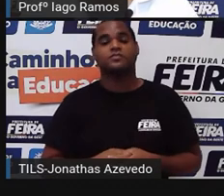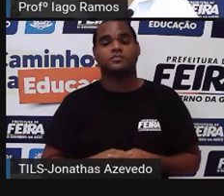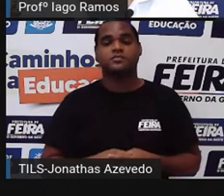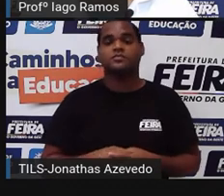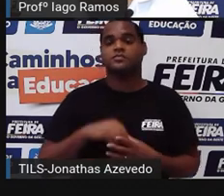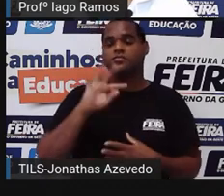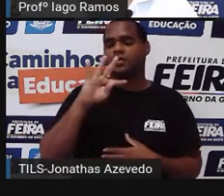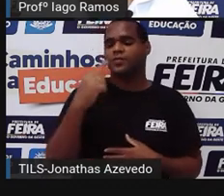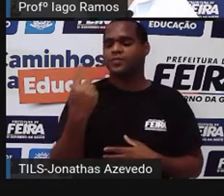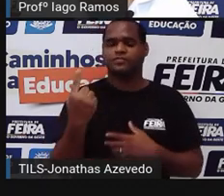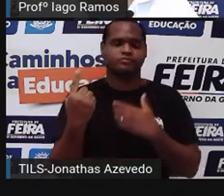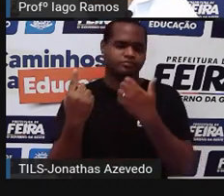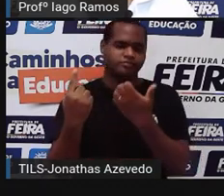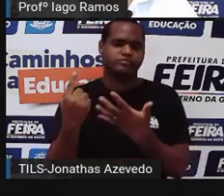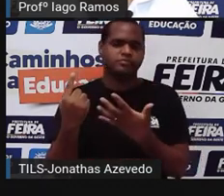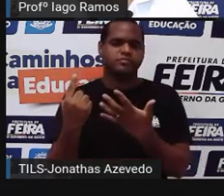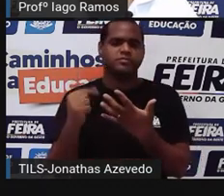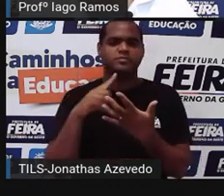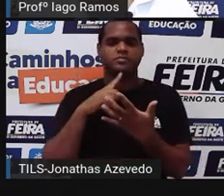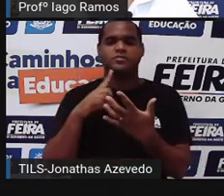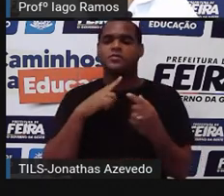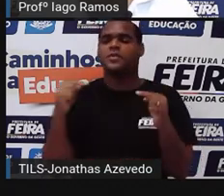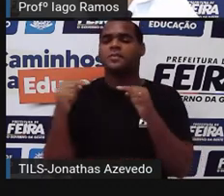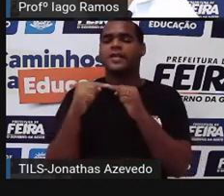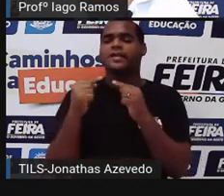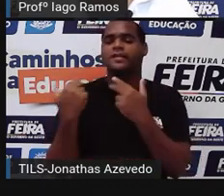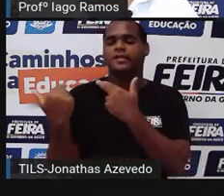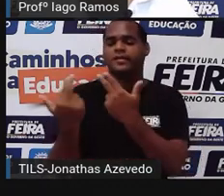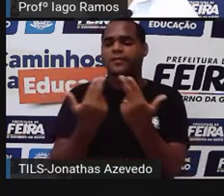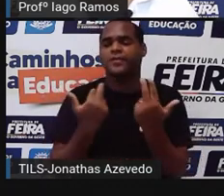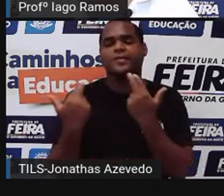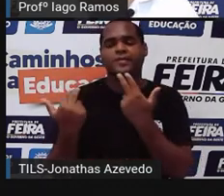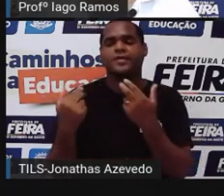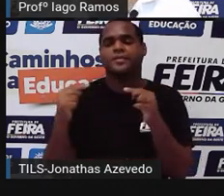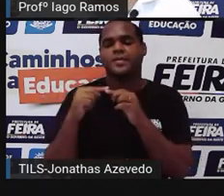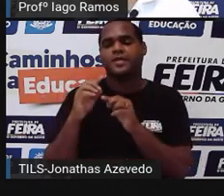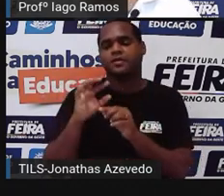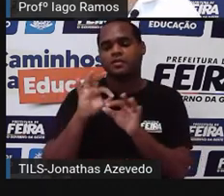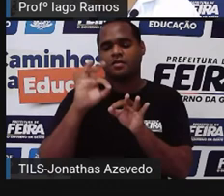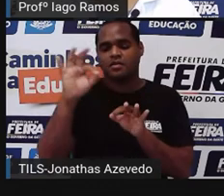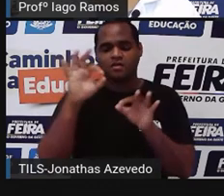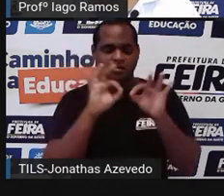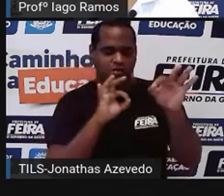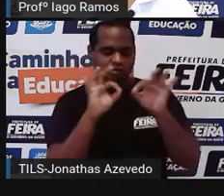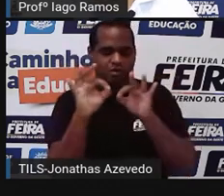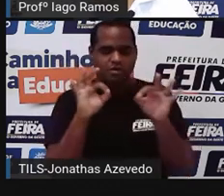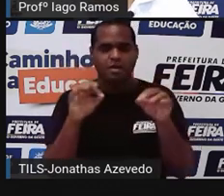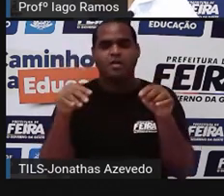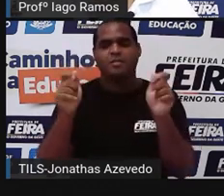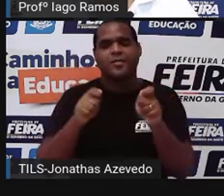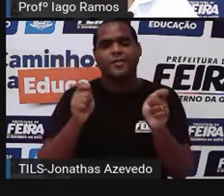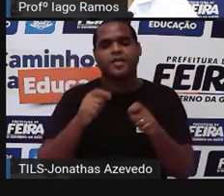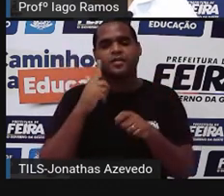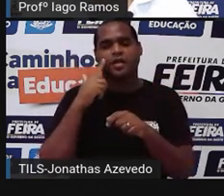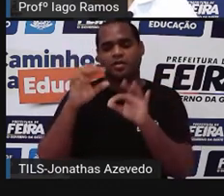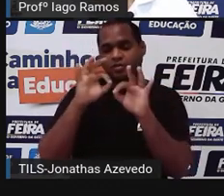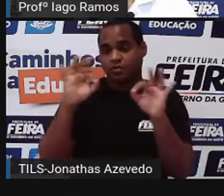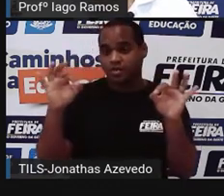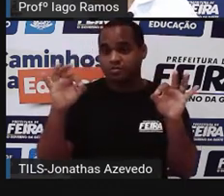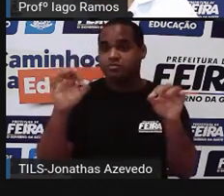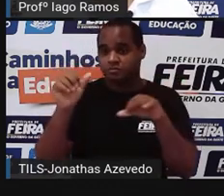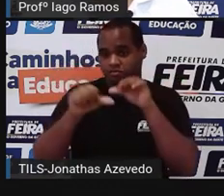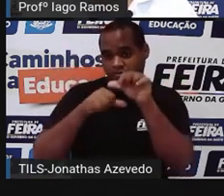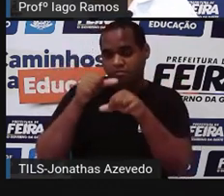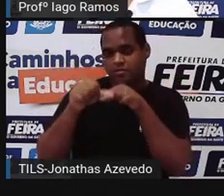é o teu um tá vendo Então a mesma a distância a distância que eu estou fazendo a translação e